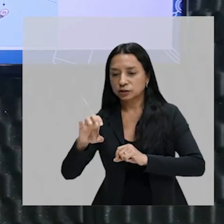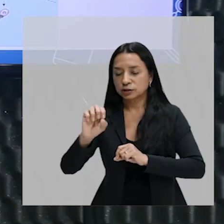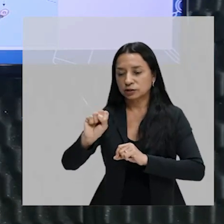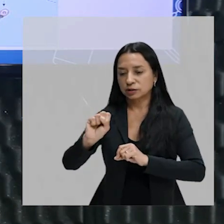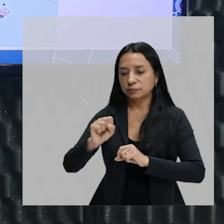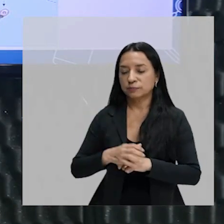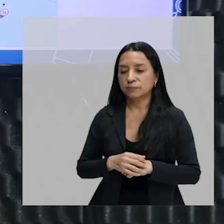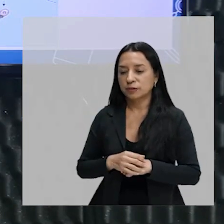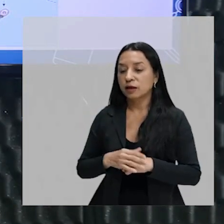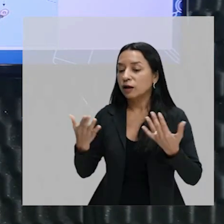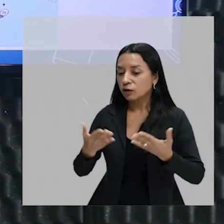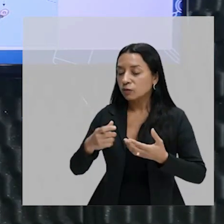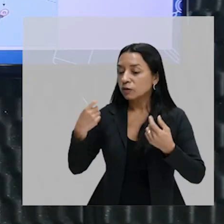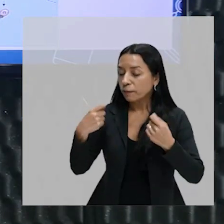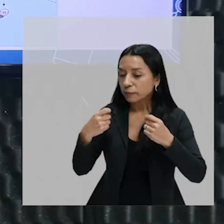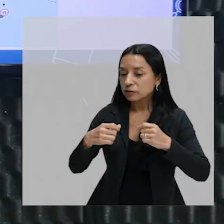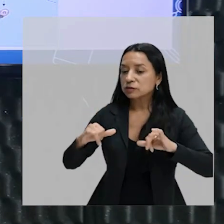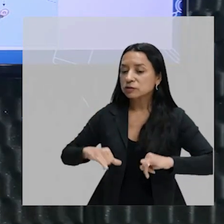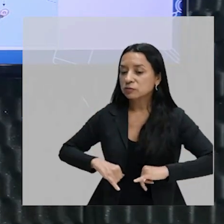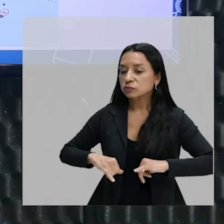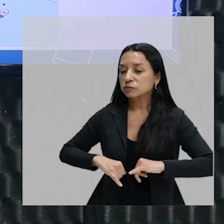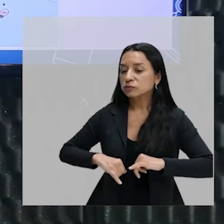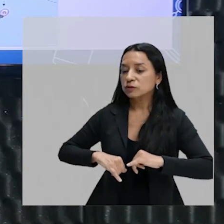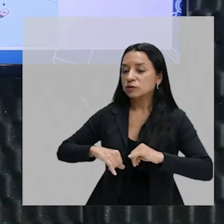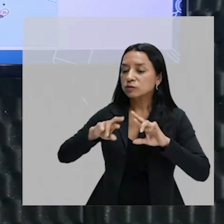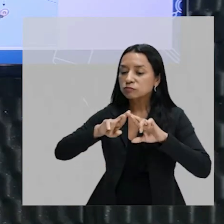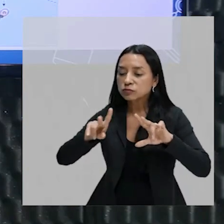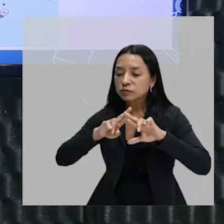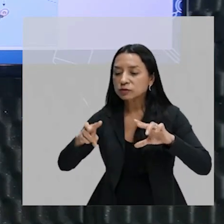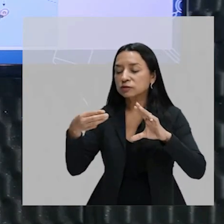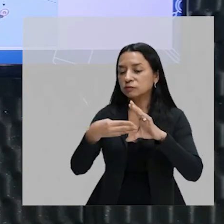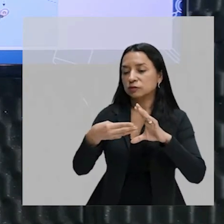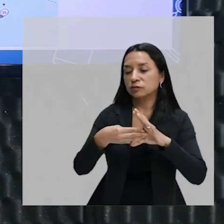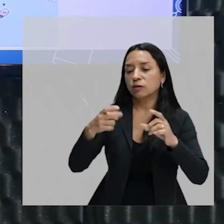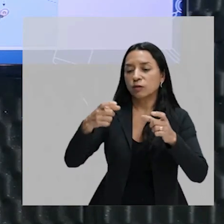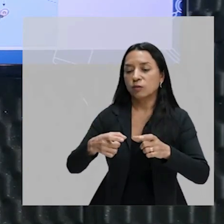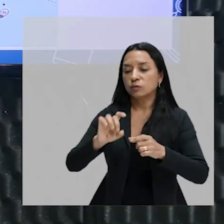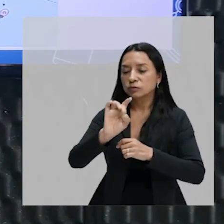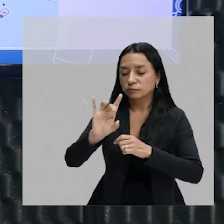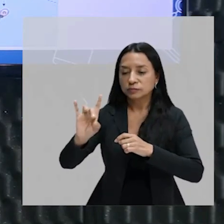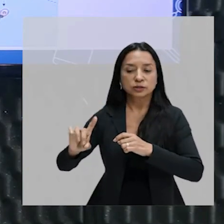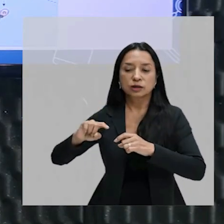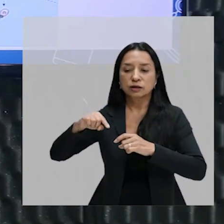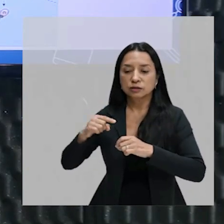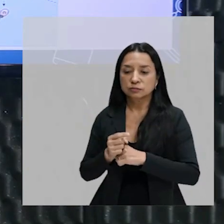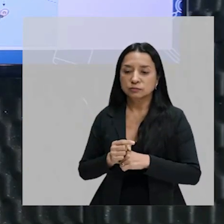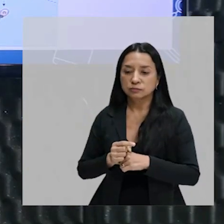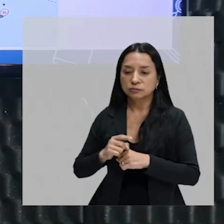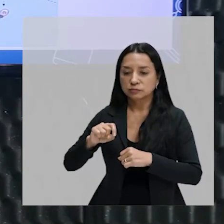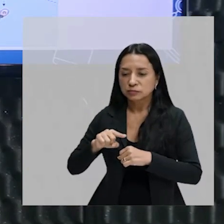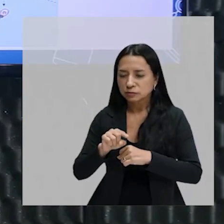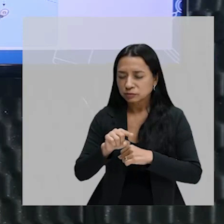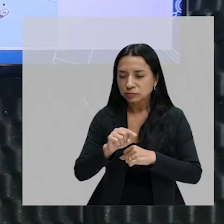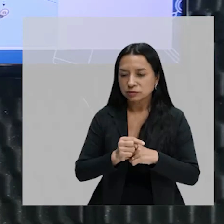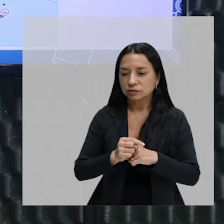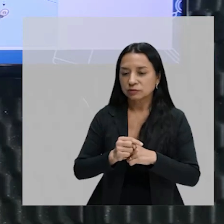elas precisam sofrer o processo de diferenciação celular onde cada espermato de vai